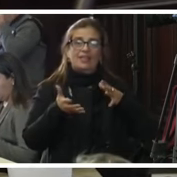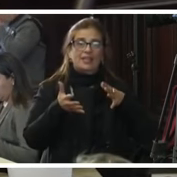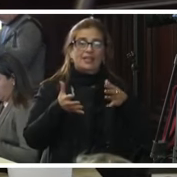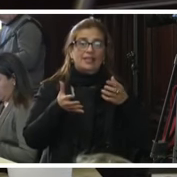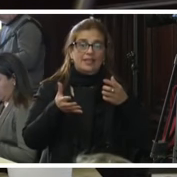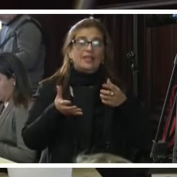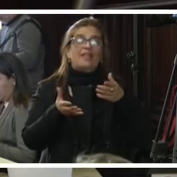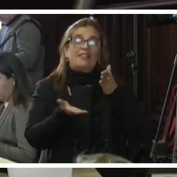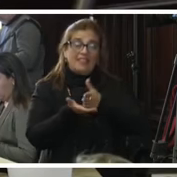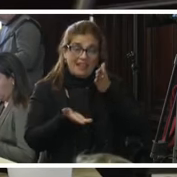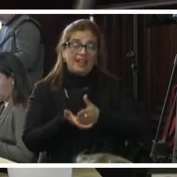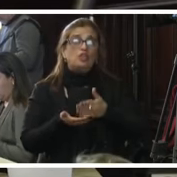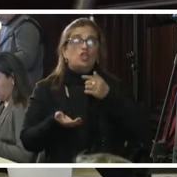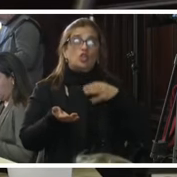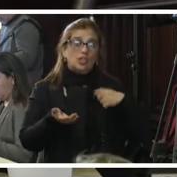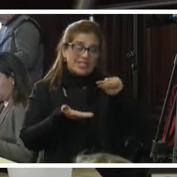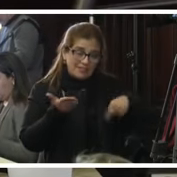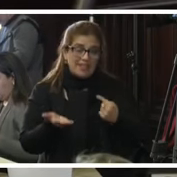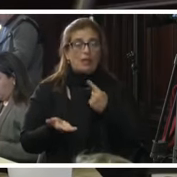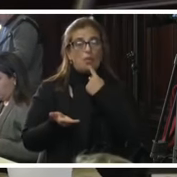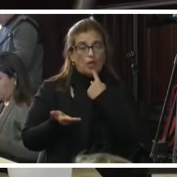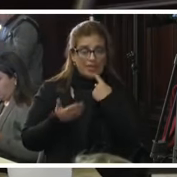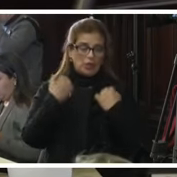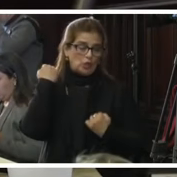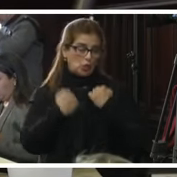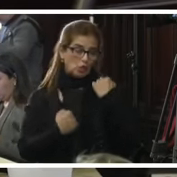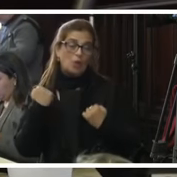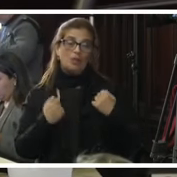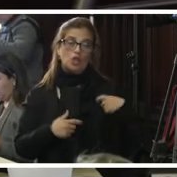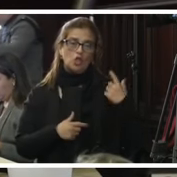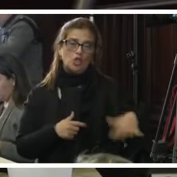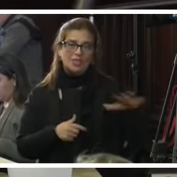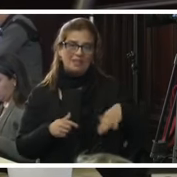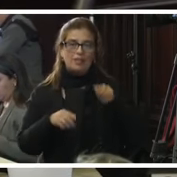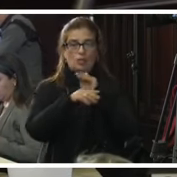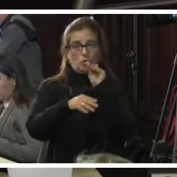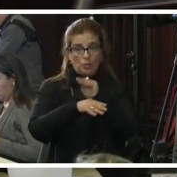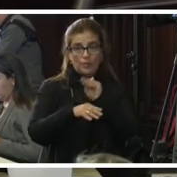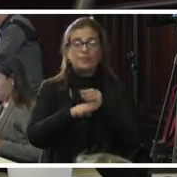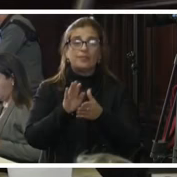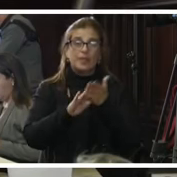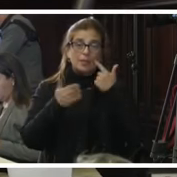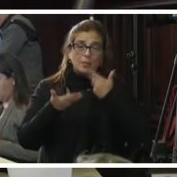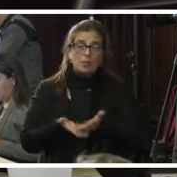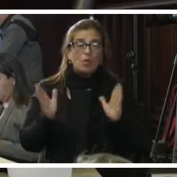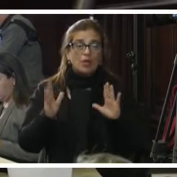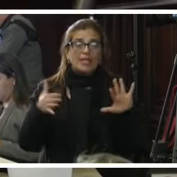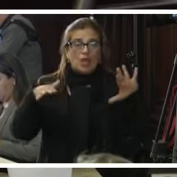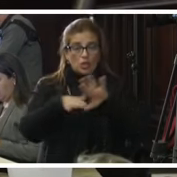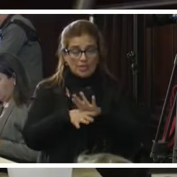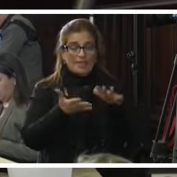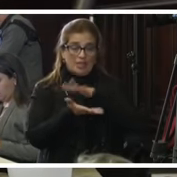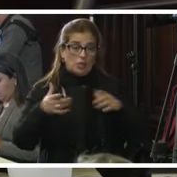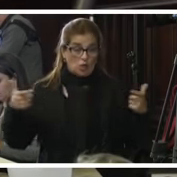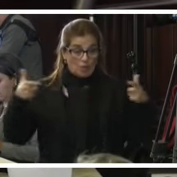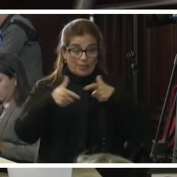direitos civis, políticos, econômicos, sociais e culturais. A temática se relaciona com vários problemas já conhecidos dessa comissão,